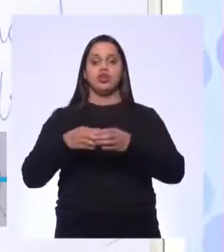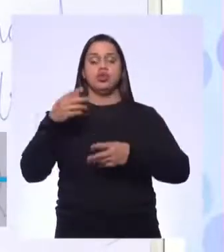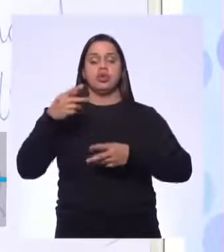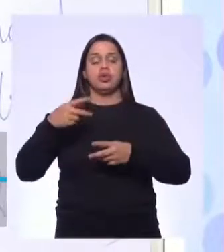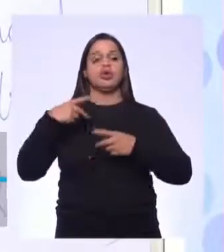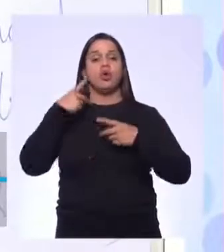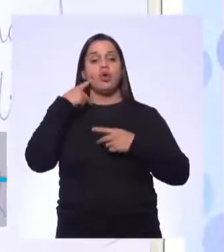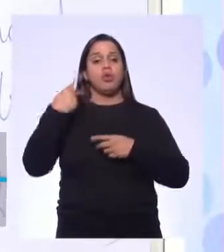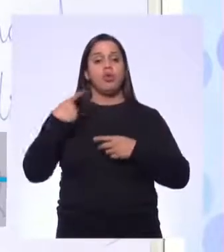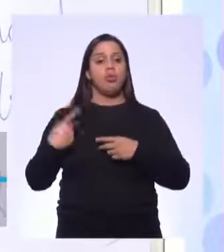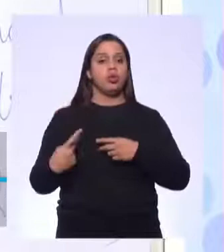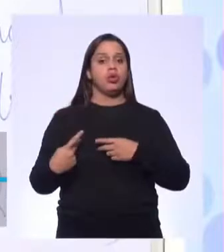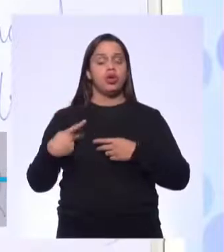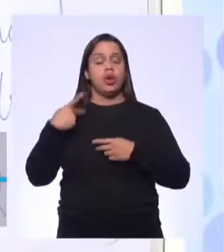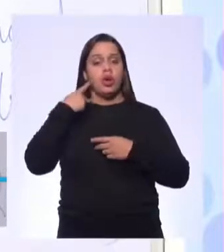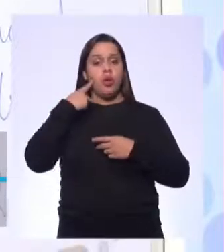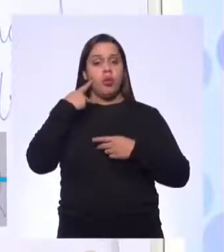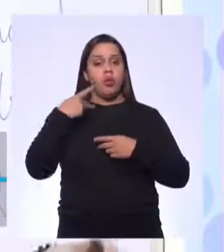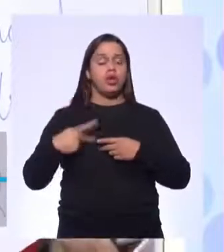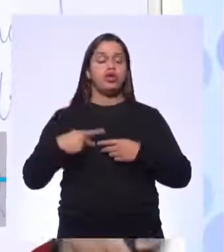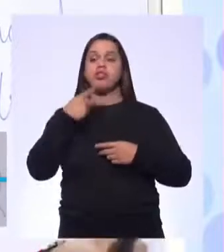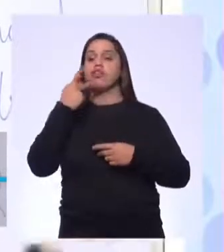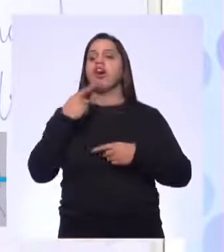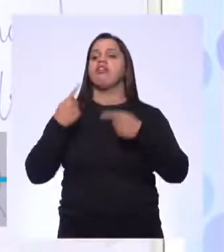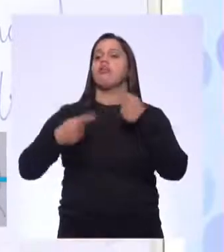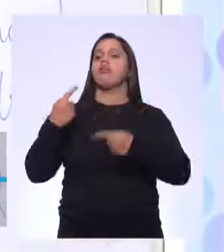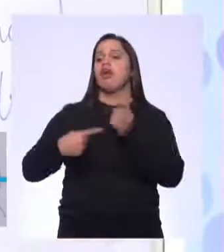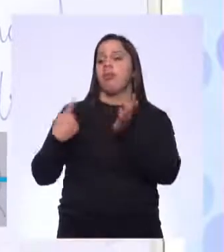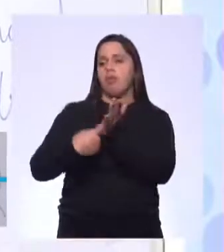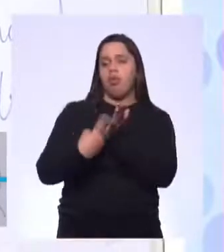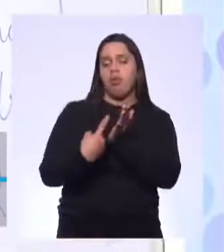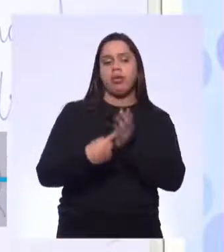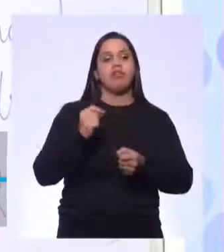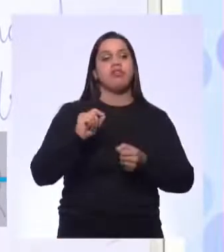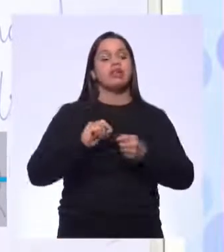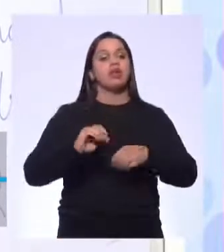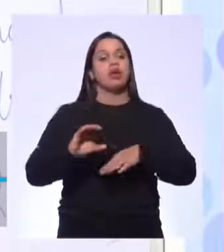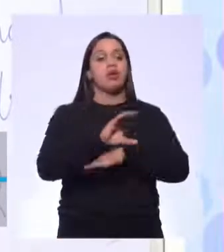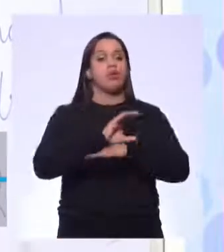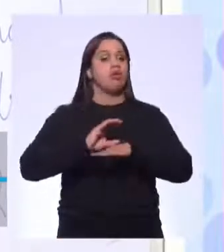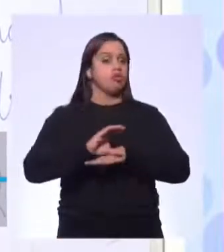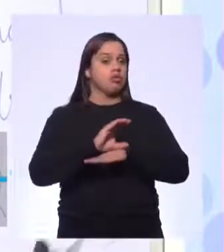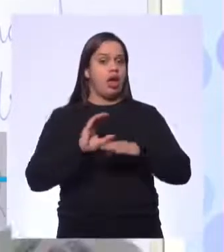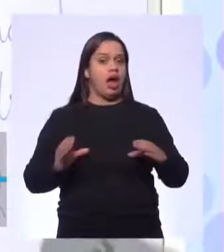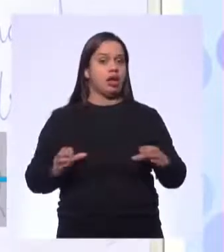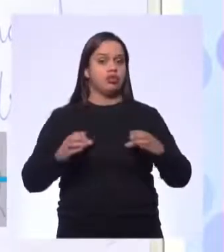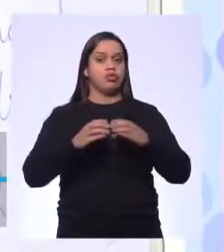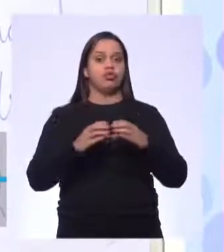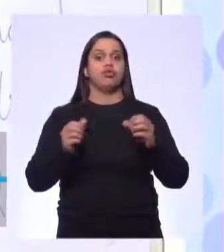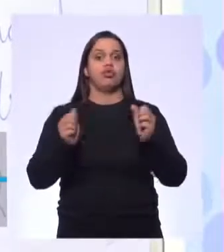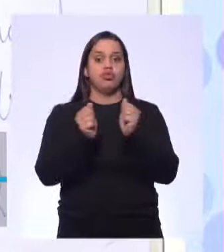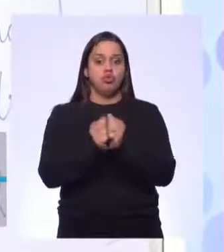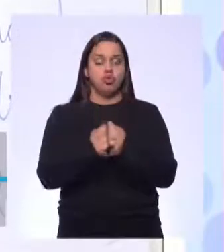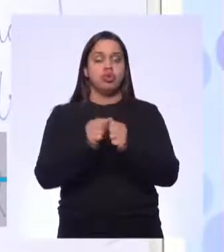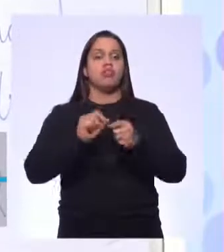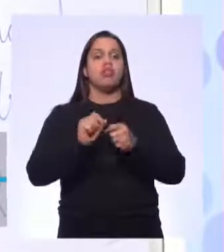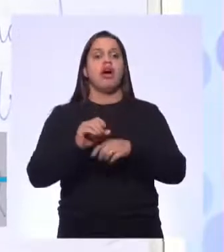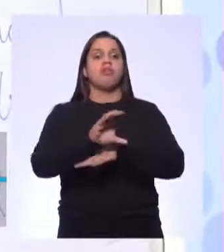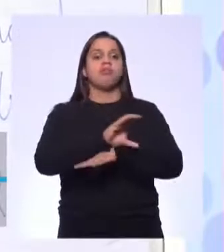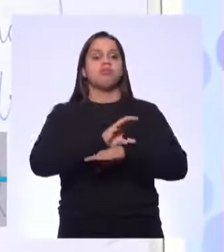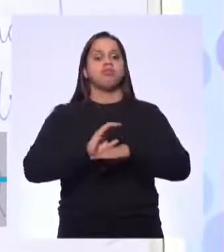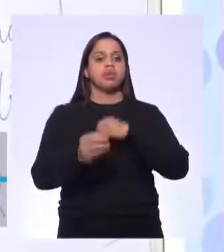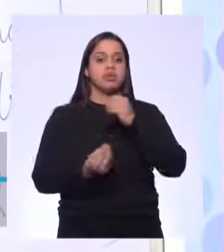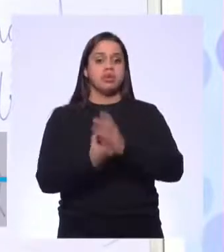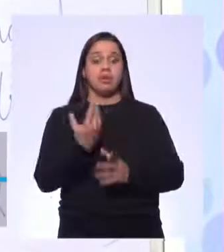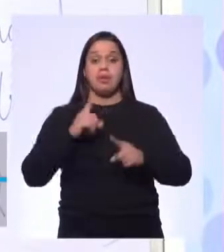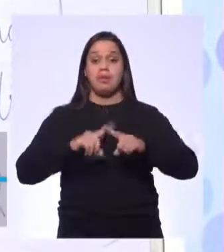pessoas importantes ali da sociedade, a elite, fala, pessoal, vamos fazer uma Constituição? Aí eles se juntam e fazem a Constituição.